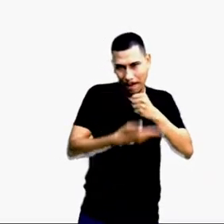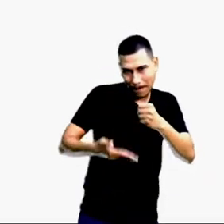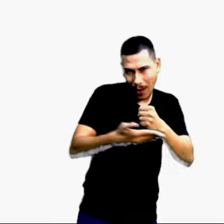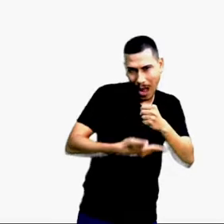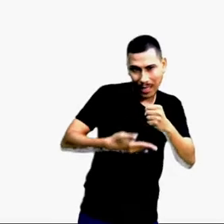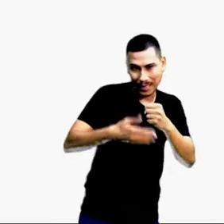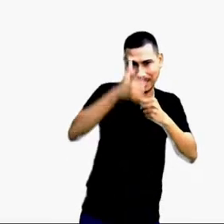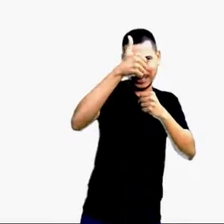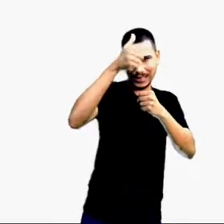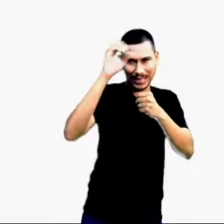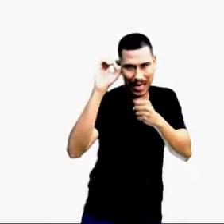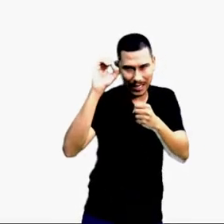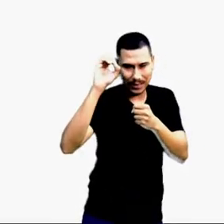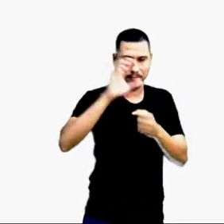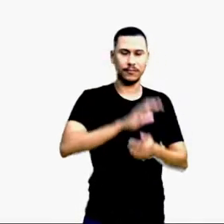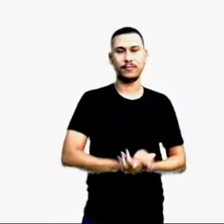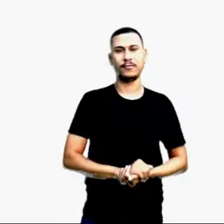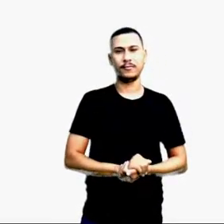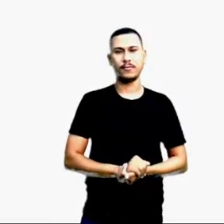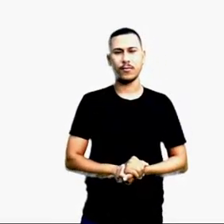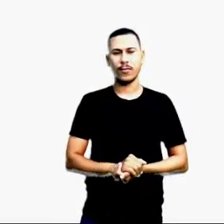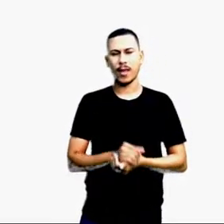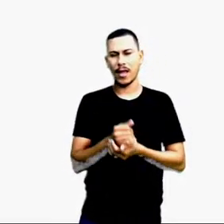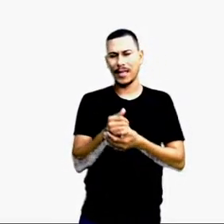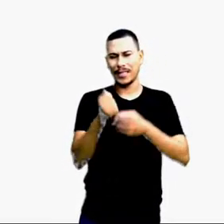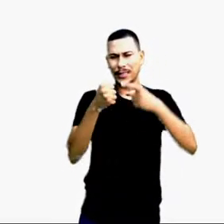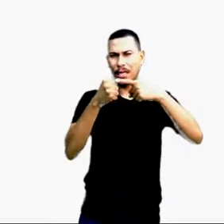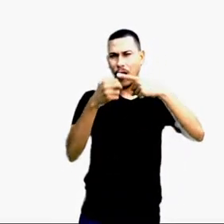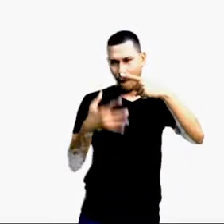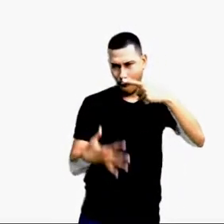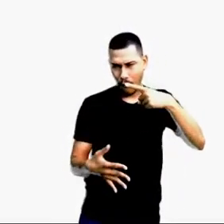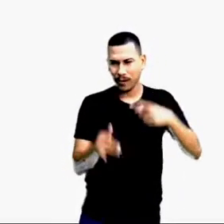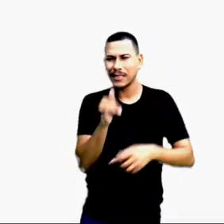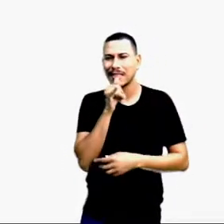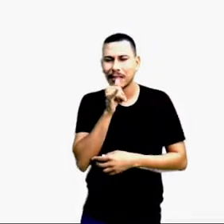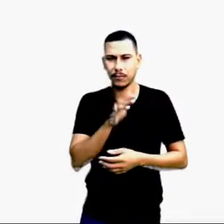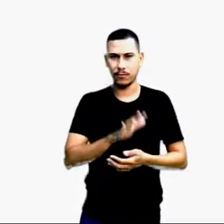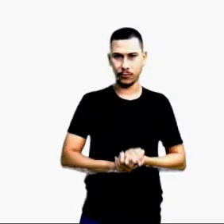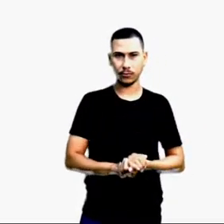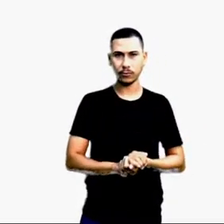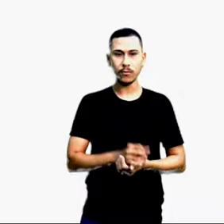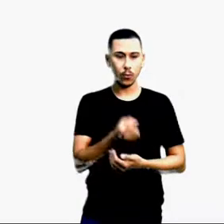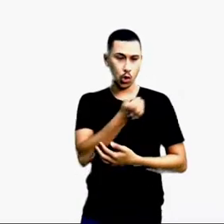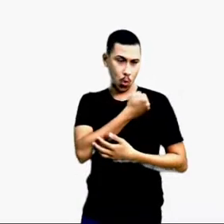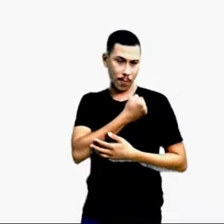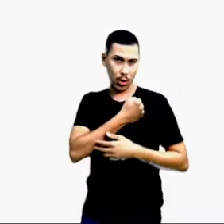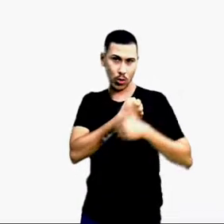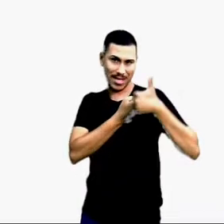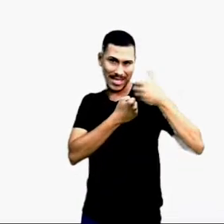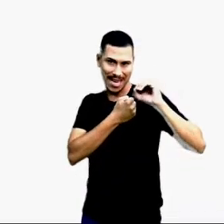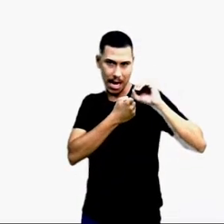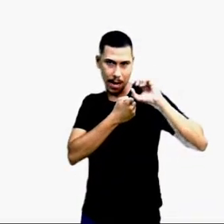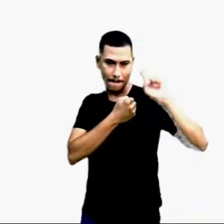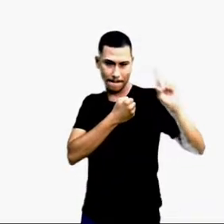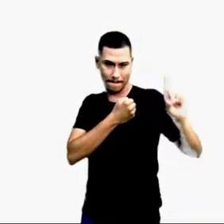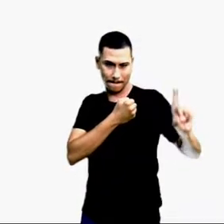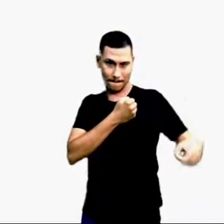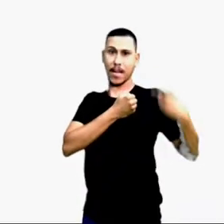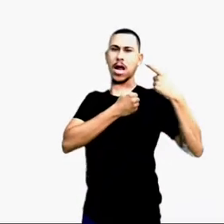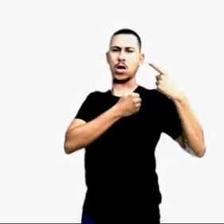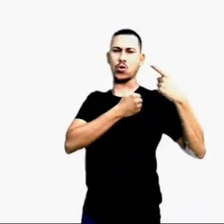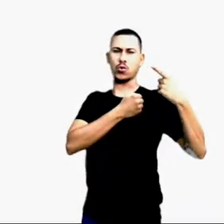10. Vamos ver aqui esse exemplo. Temos aqui o número 10 milhões.